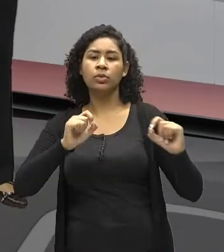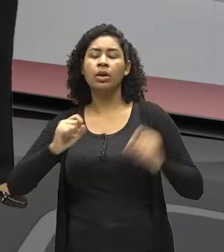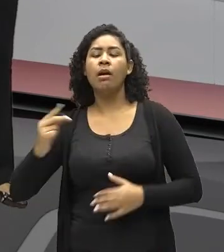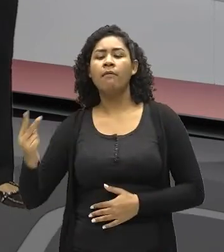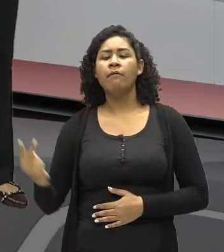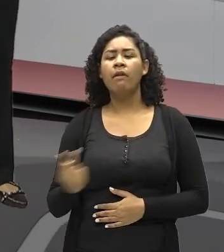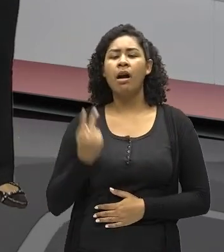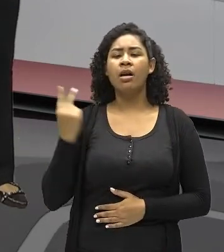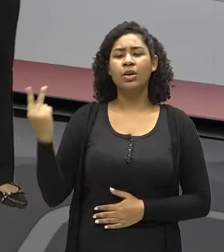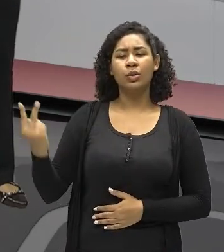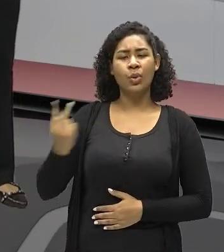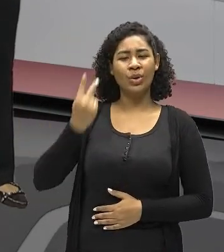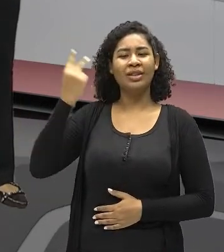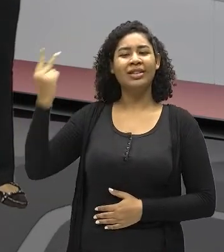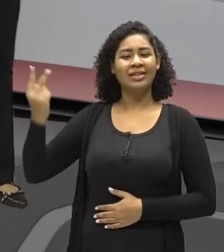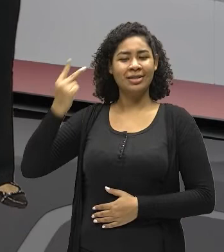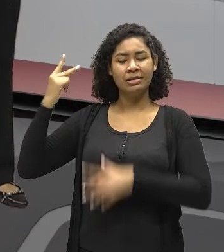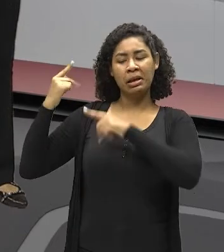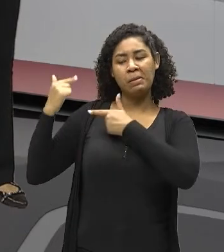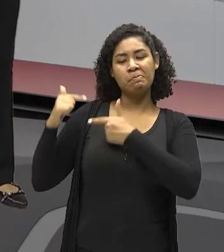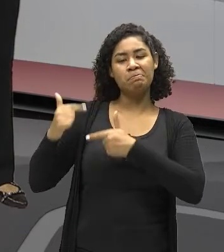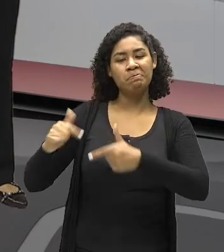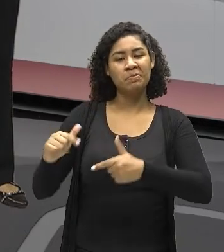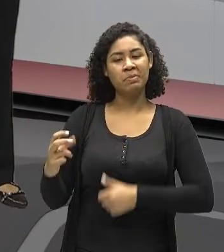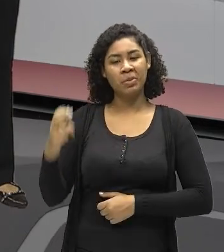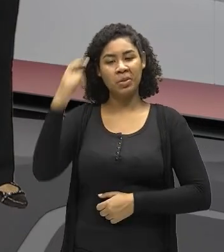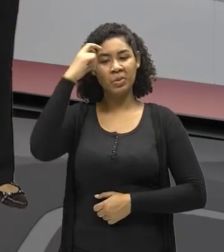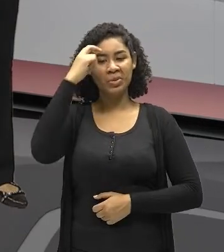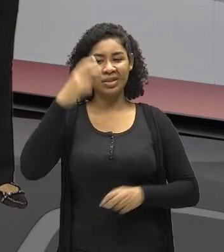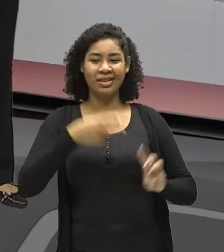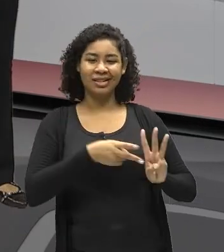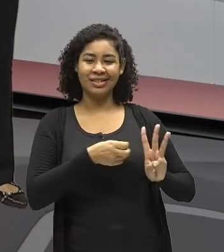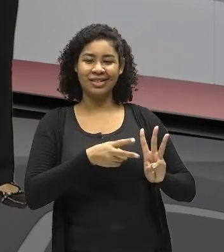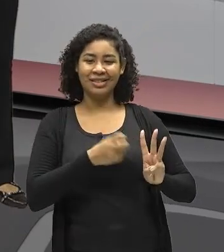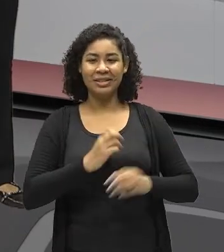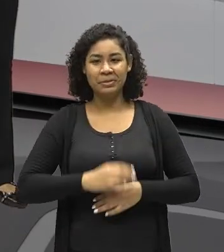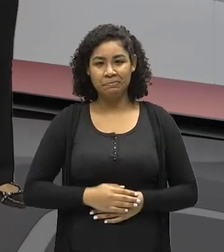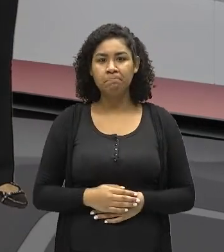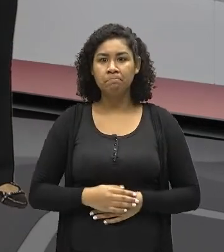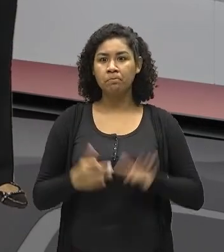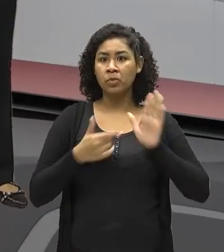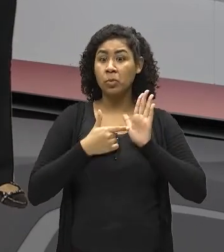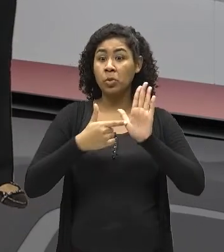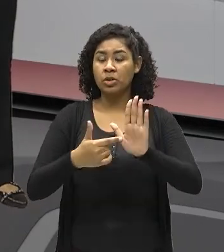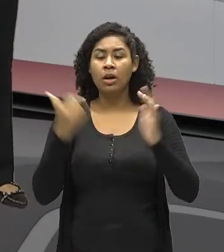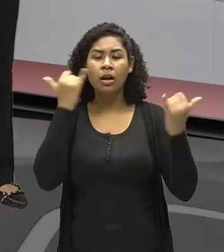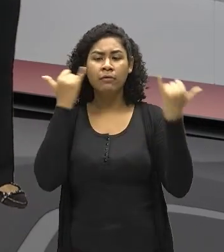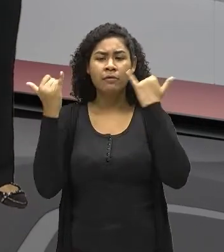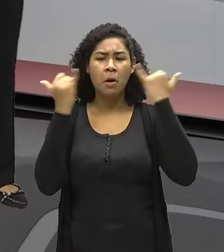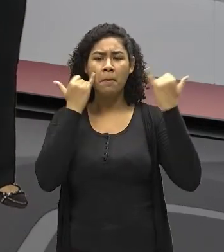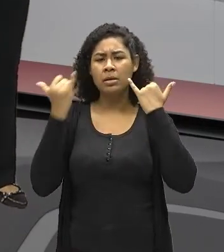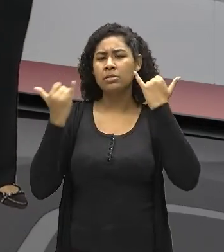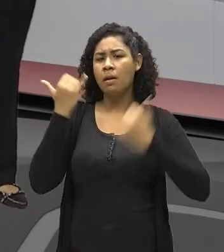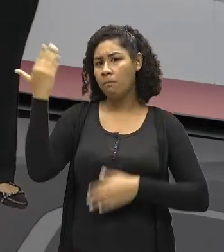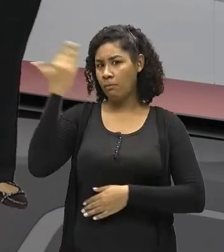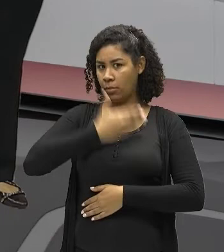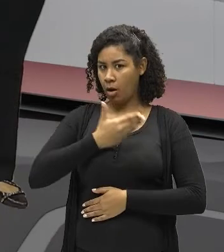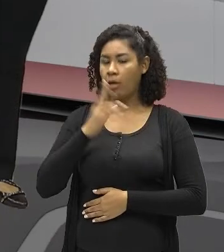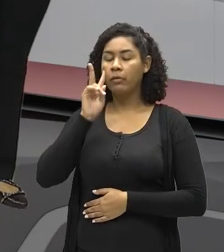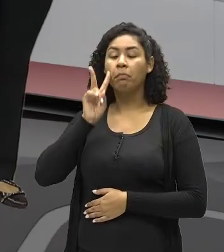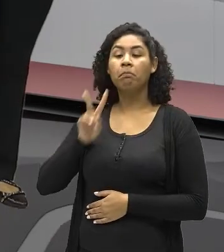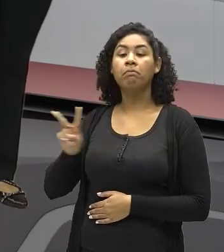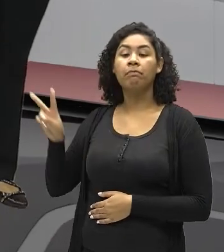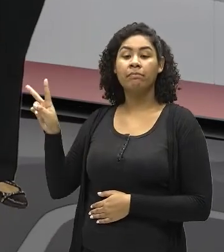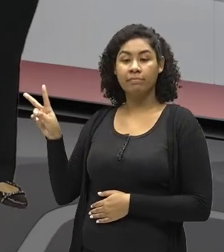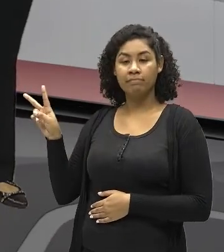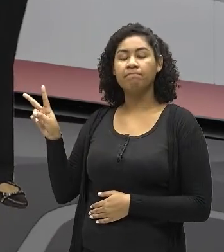importância a essa herança, tá bom? Trouxe para vocês um dado muito importante que vai trazer uma reflexão e eu vou explicar